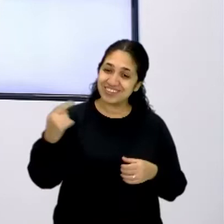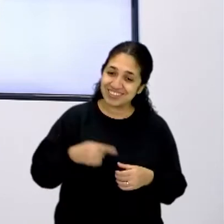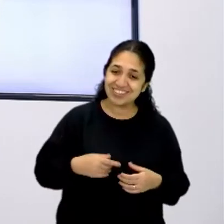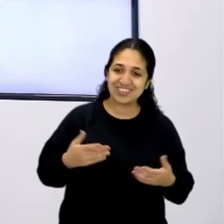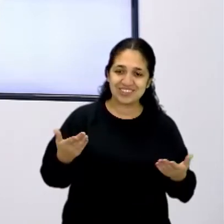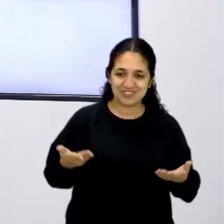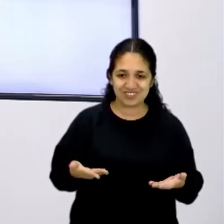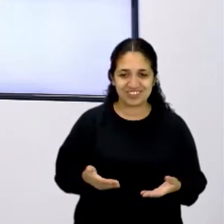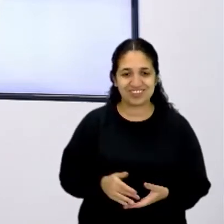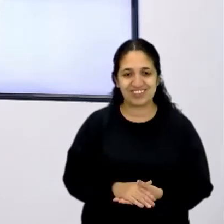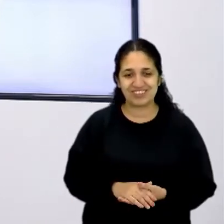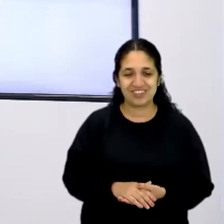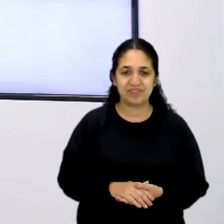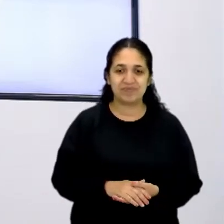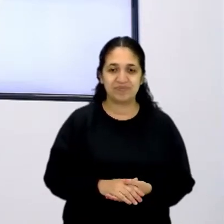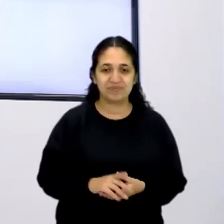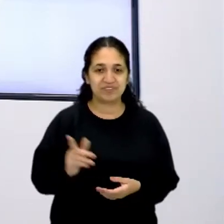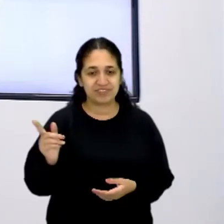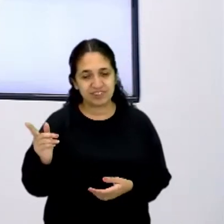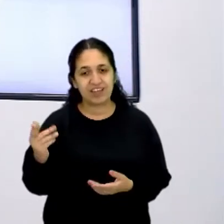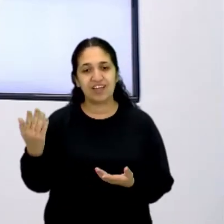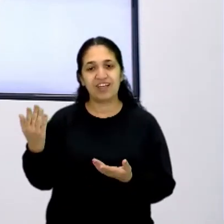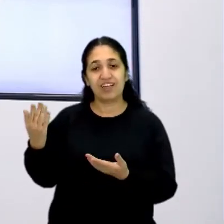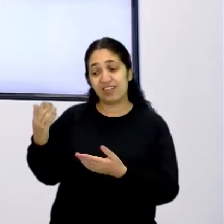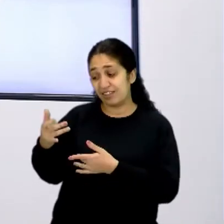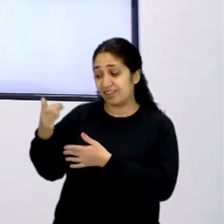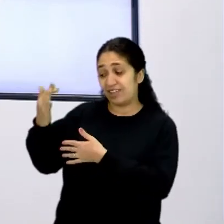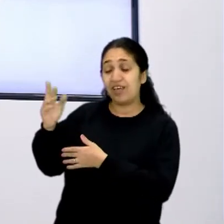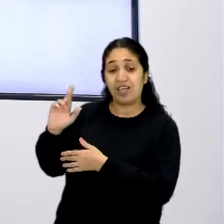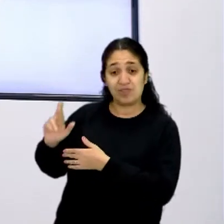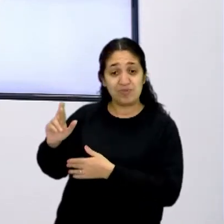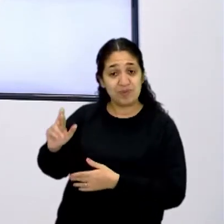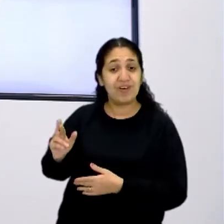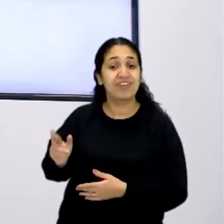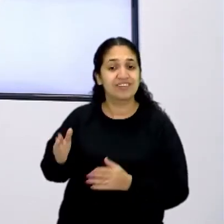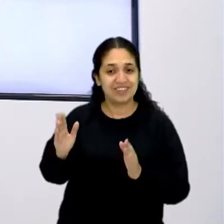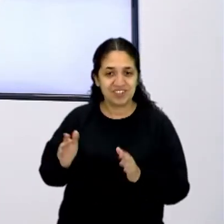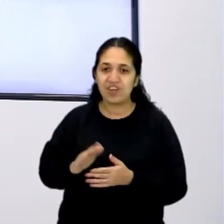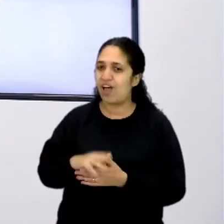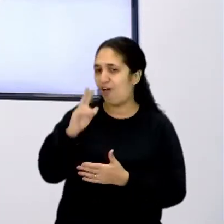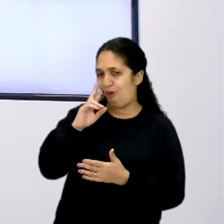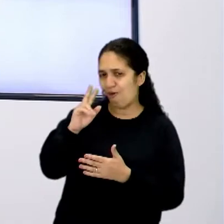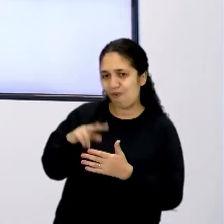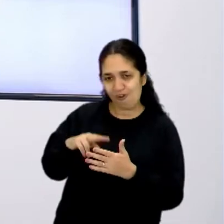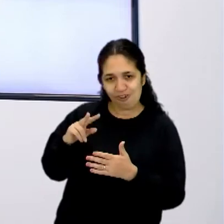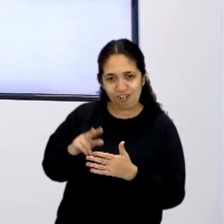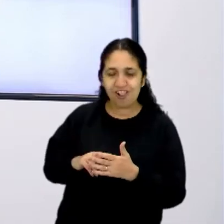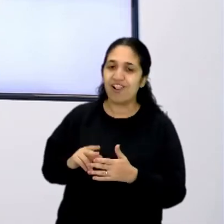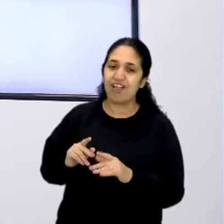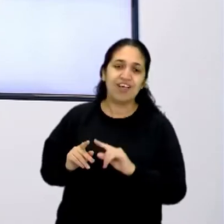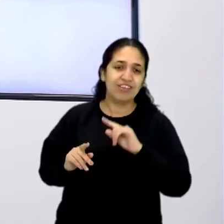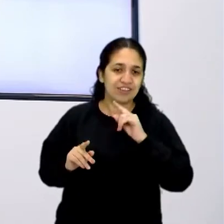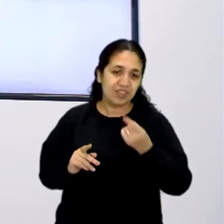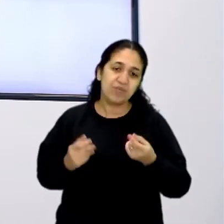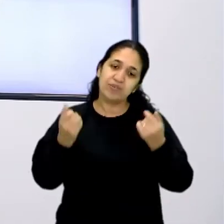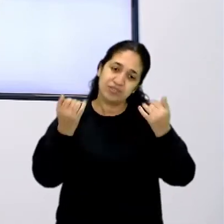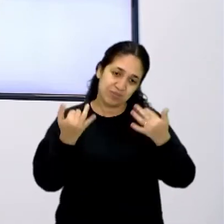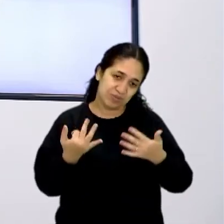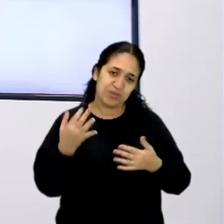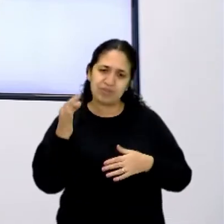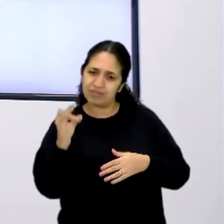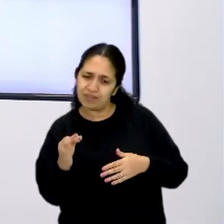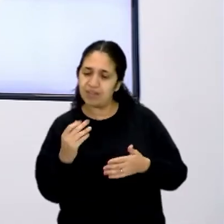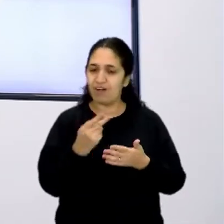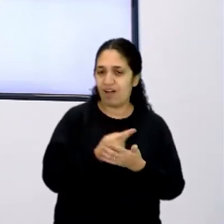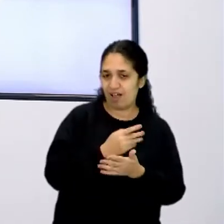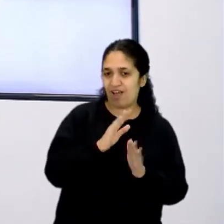Voltamos, então. Temos aqui algumas respostas. Eu vou ler, mas aí depois aqui eu digo se está correto ou não. Mas eu vou